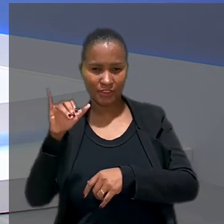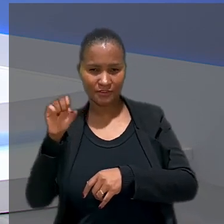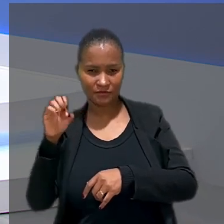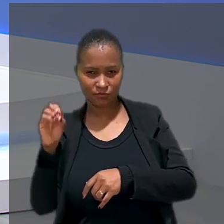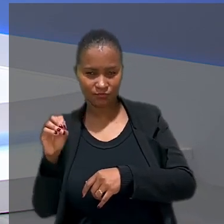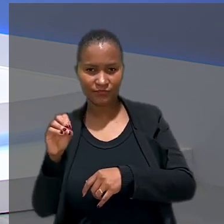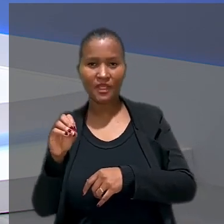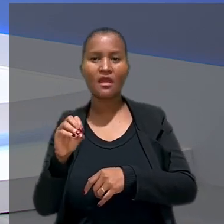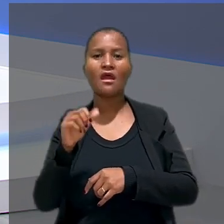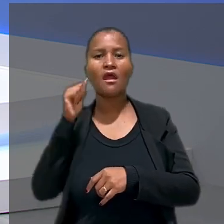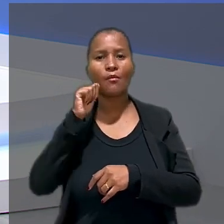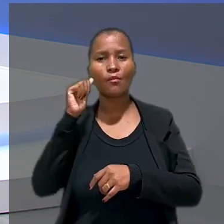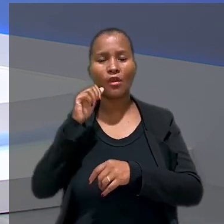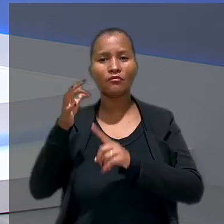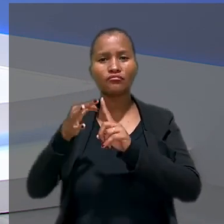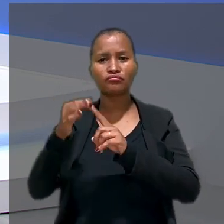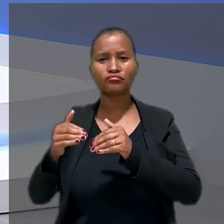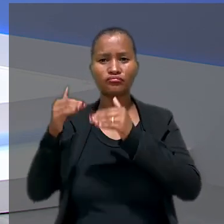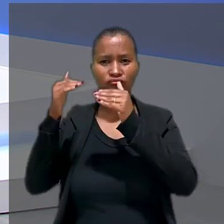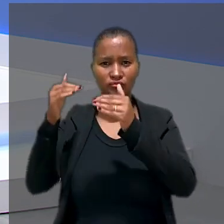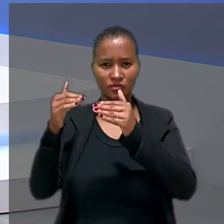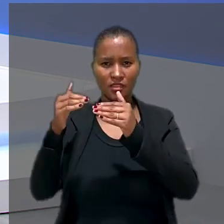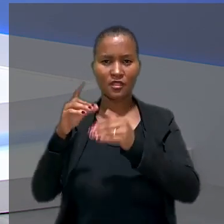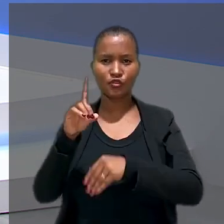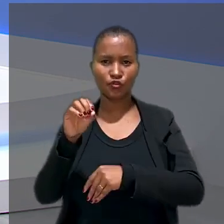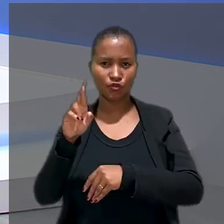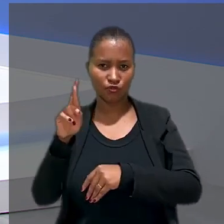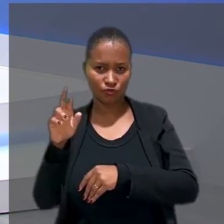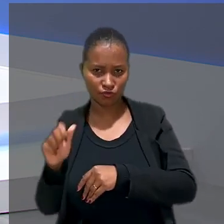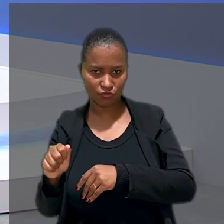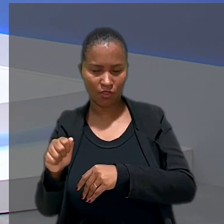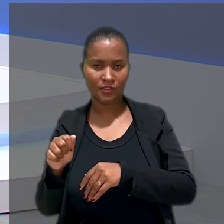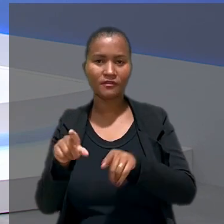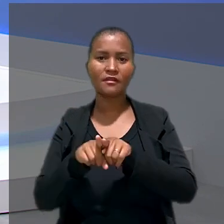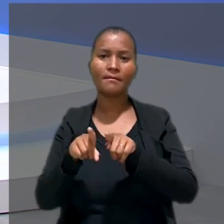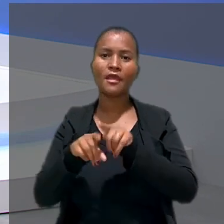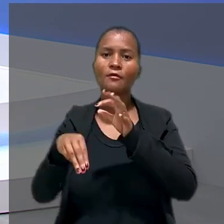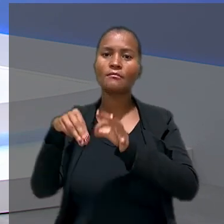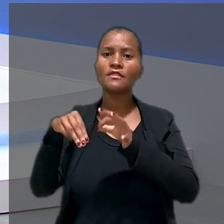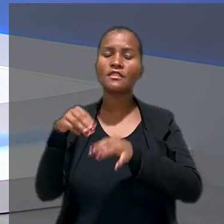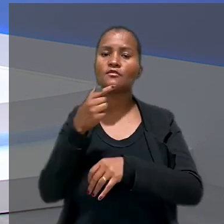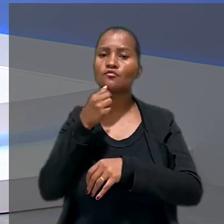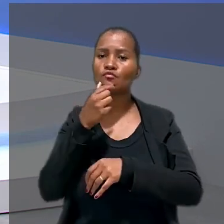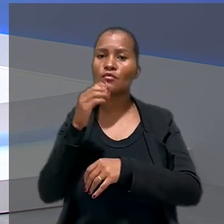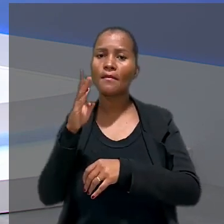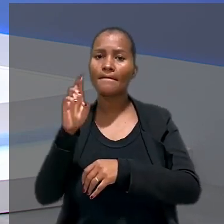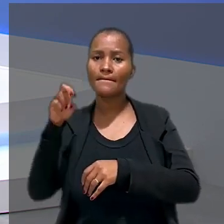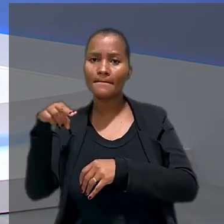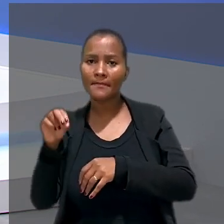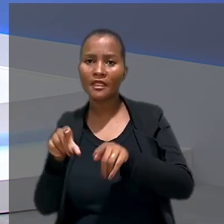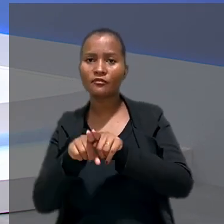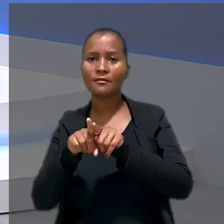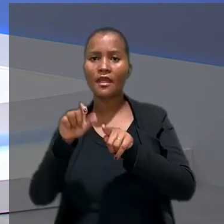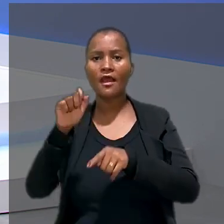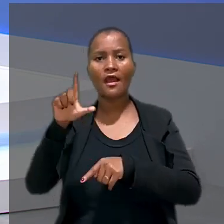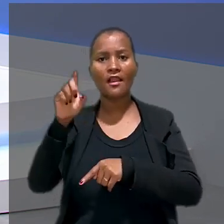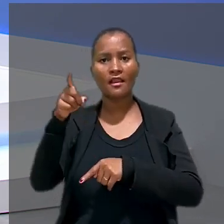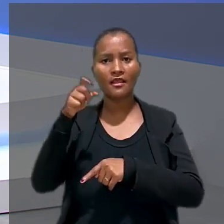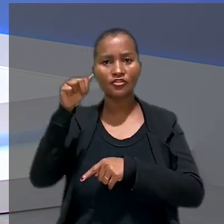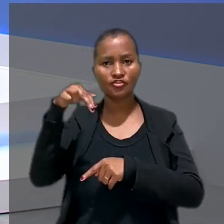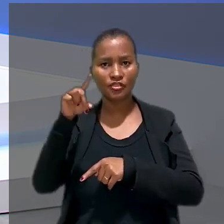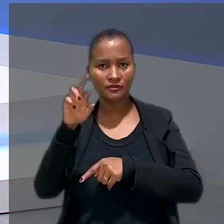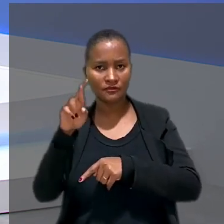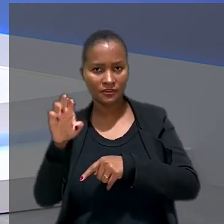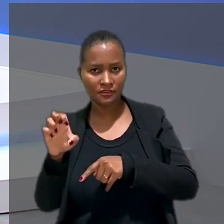ministro Aloísio Corrêa da Veiga, a corregedora-geral da Justiça do Trabalho, ministra Dora Maria da Costa, e os ministros Breno Medeiros,